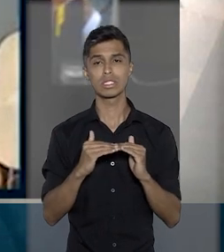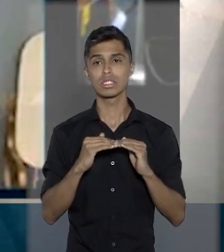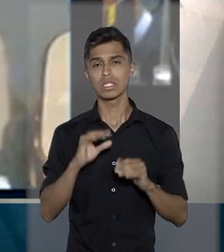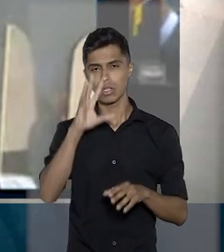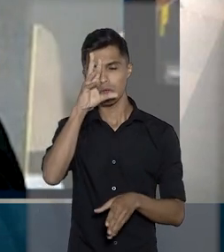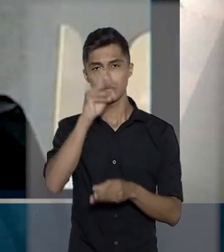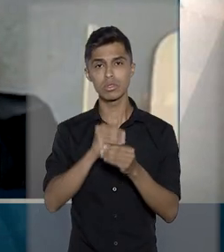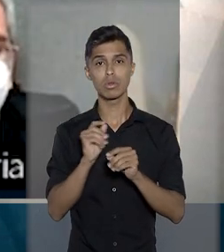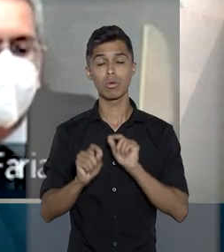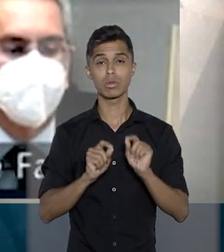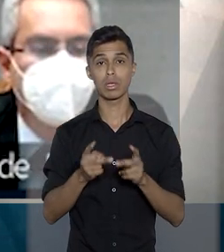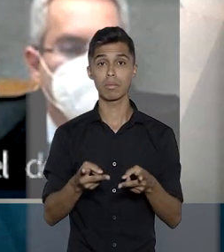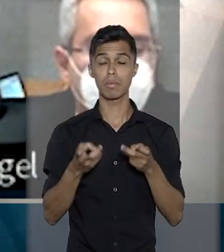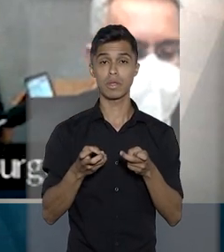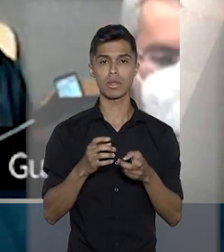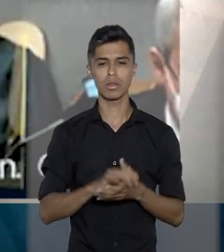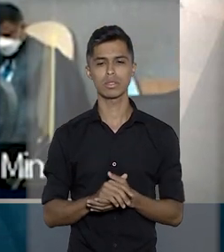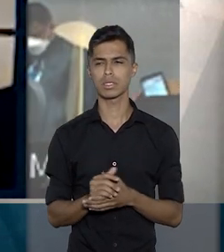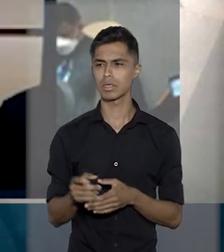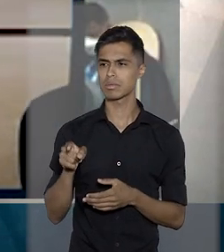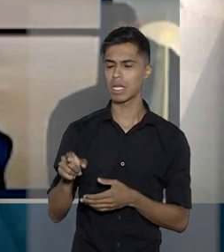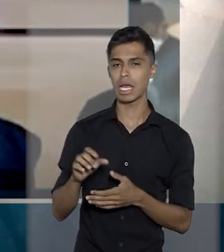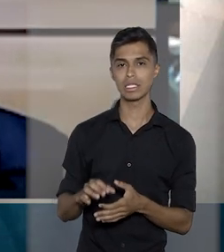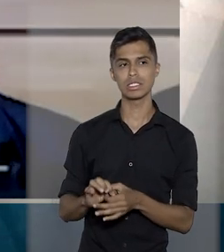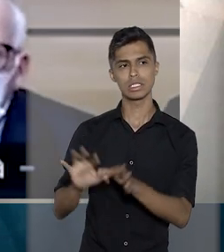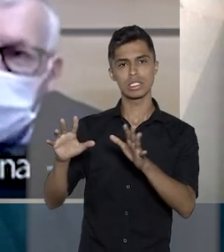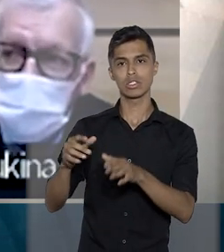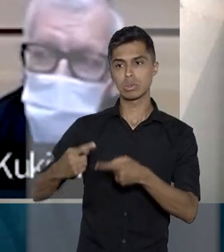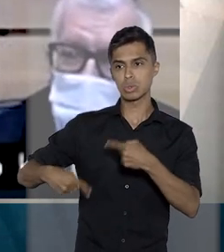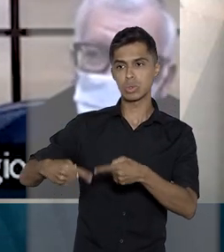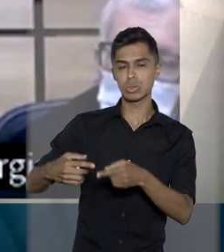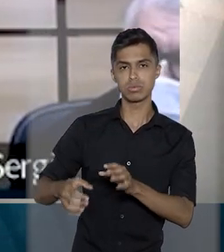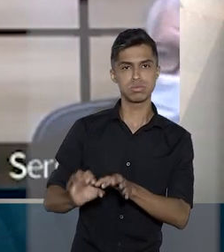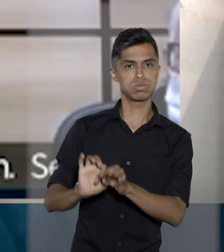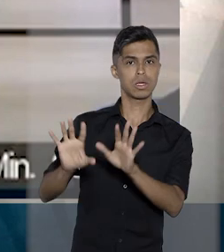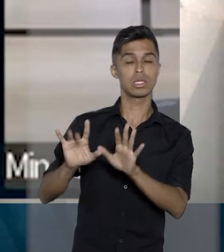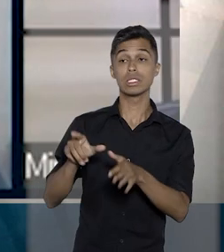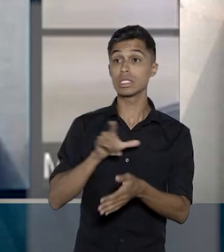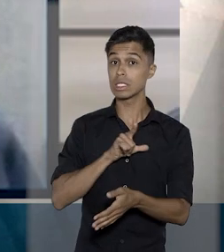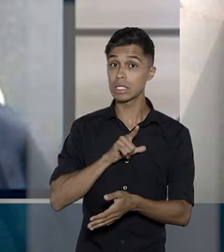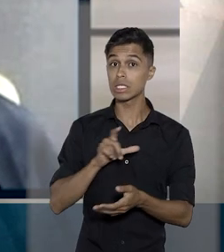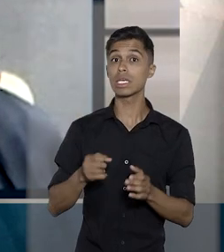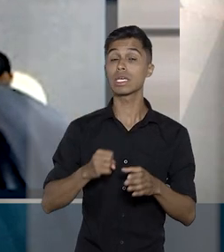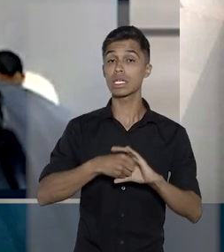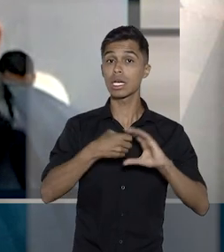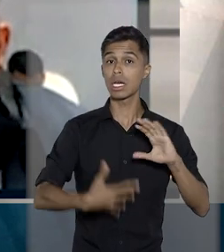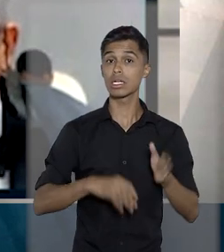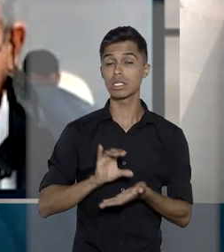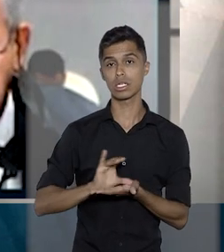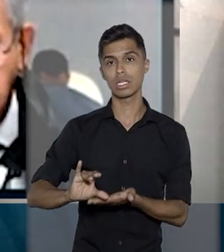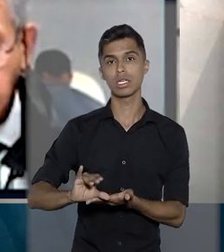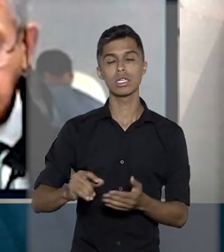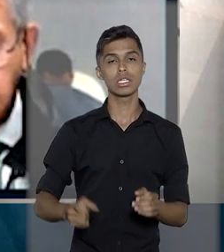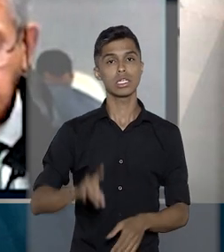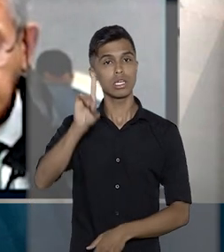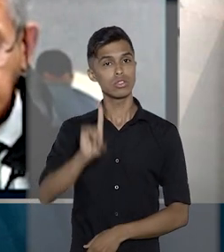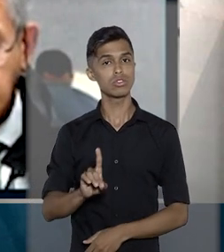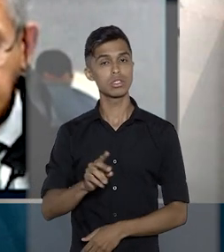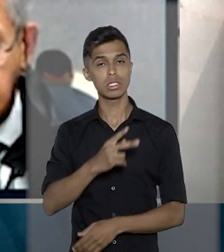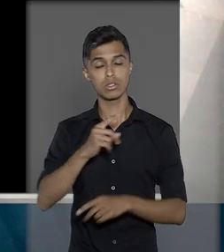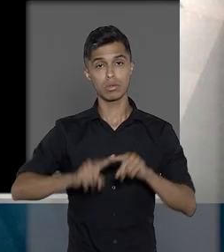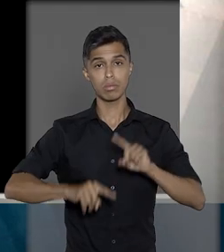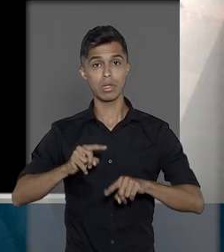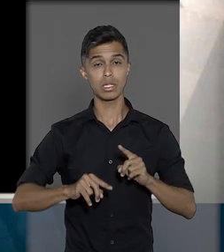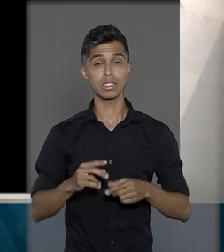a compreensão de que o reconhecimento da anistia política possui caráter indenizatório e faz parte dos